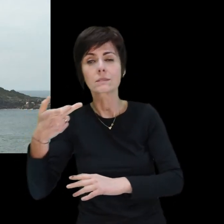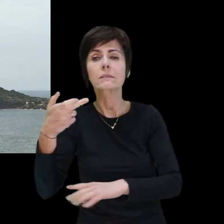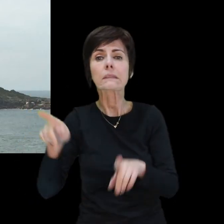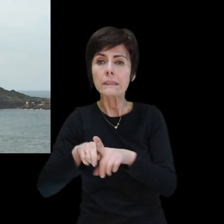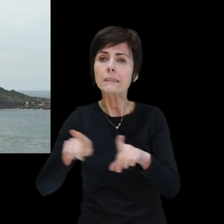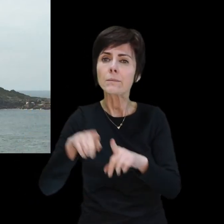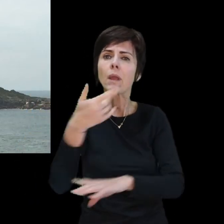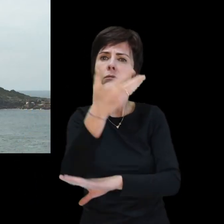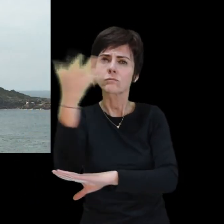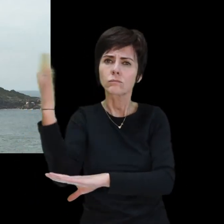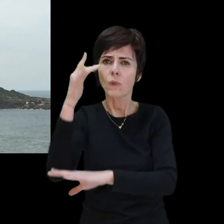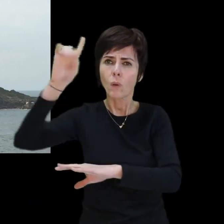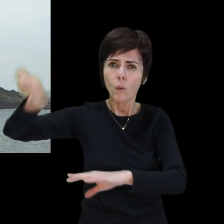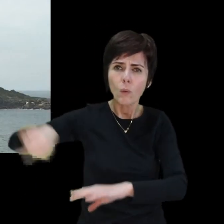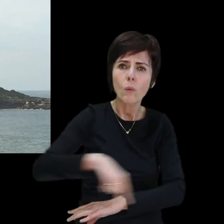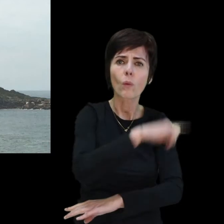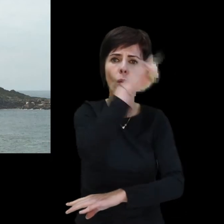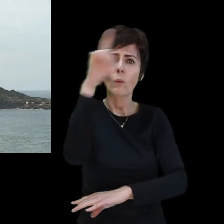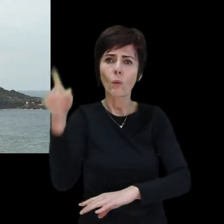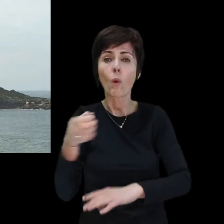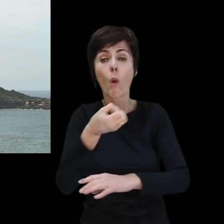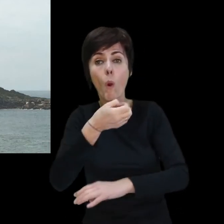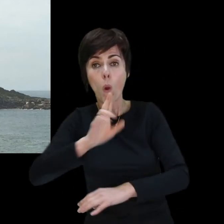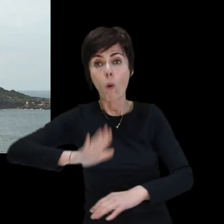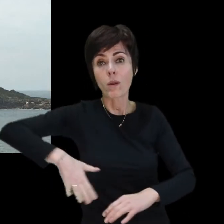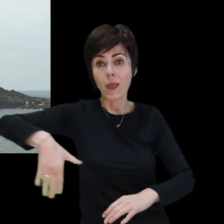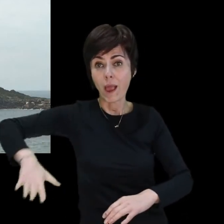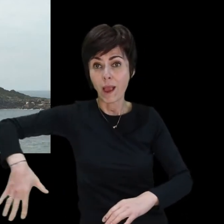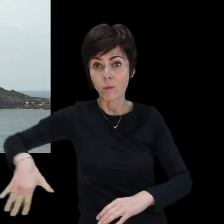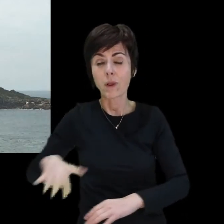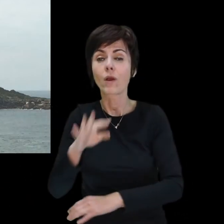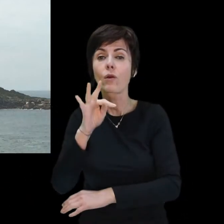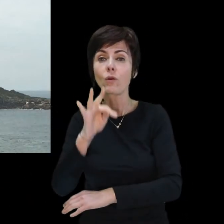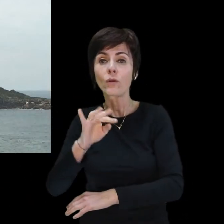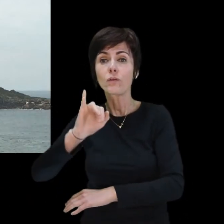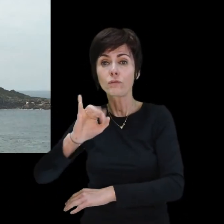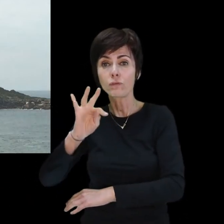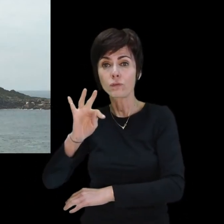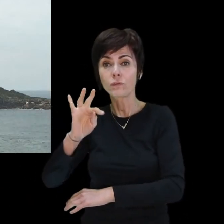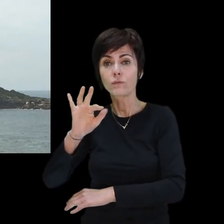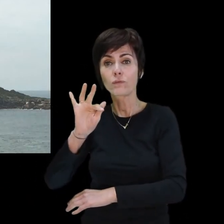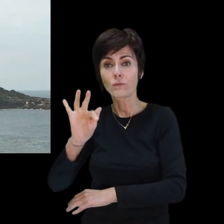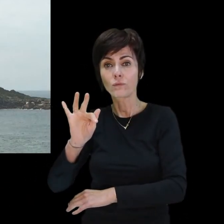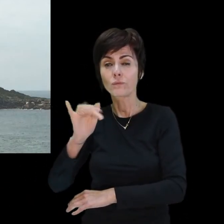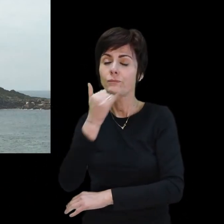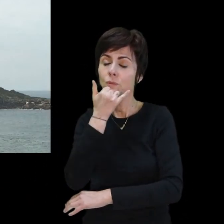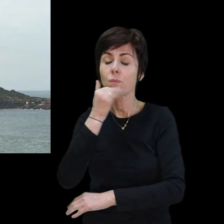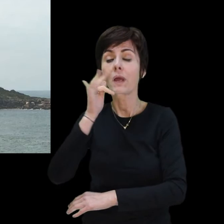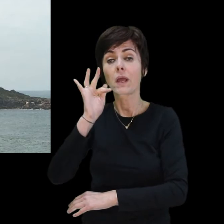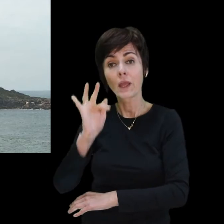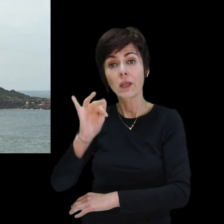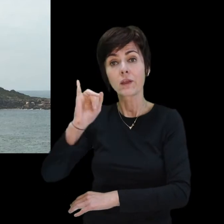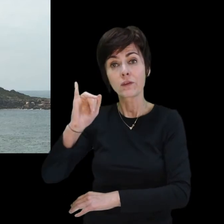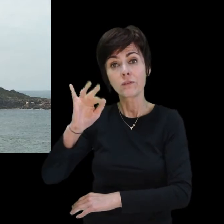pelos organismos fotossintetizantes dos oceanos, né, dos rios, dos lagos, enfim. Então, o fitoplâncton e as